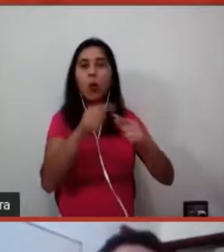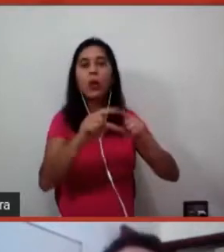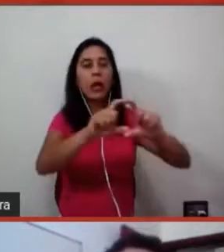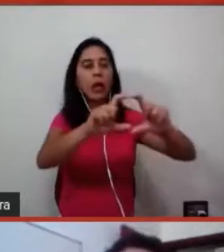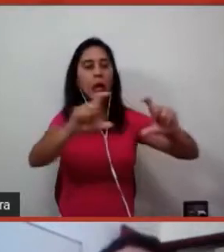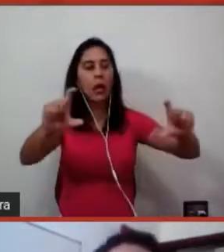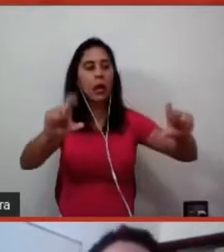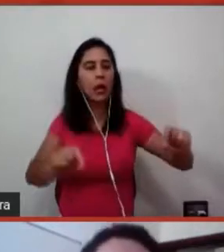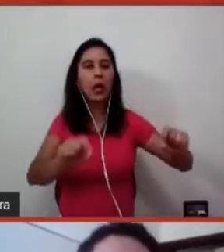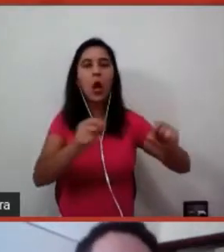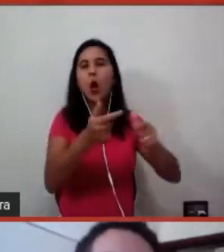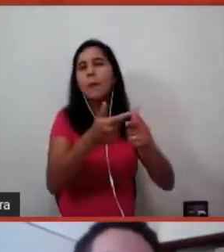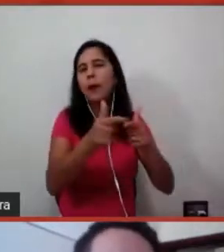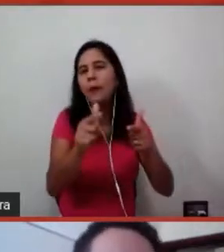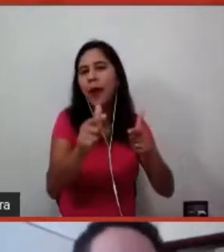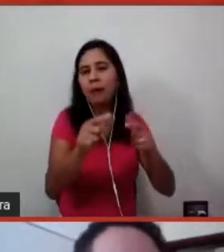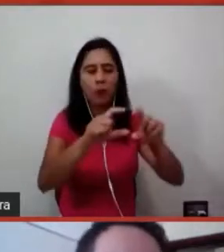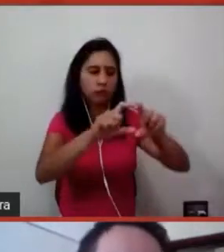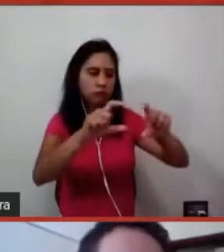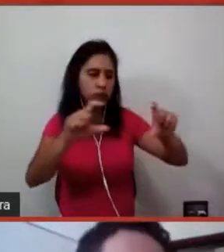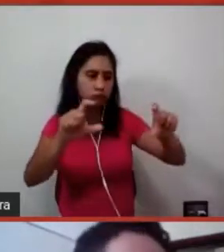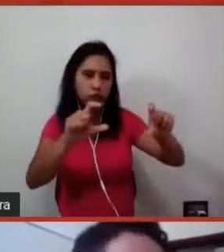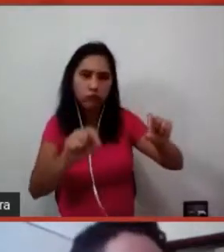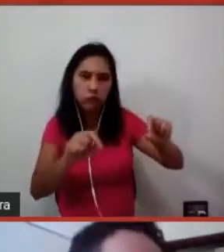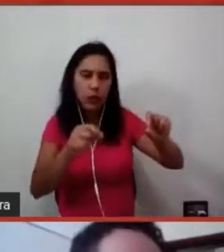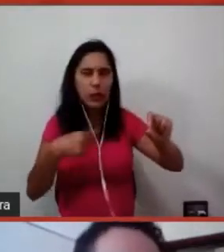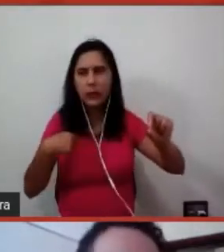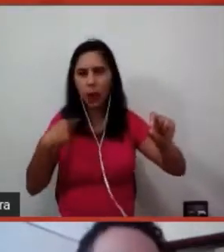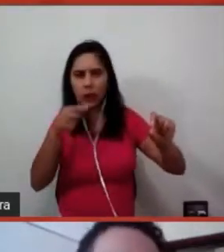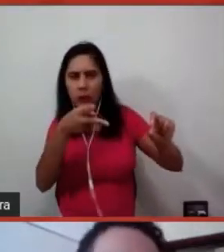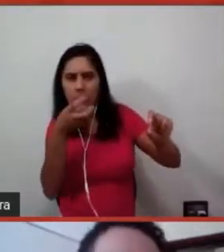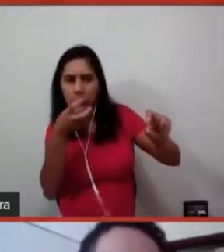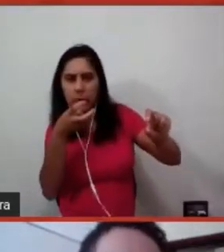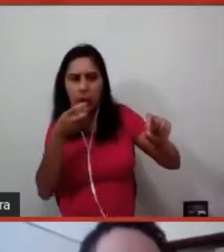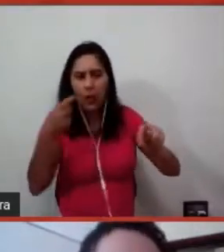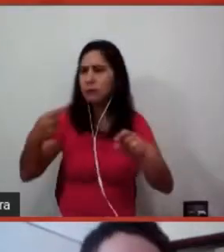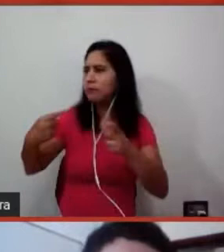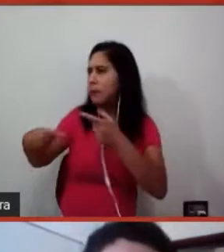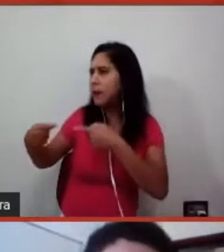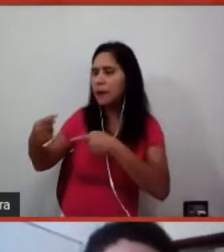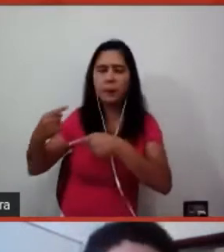uma narrativa que vai suscitar a discussão de diversos,